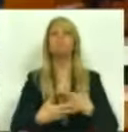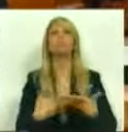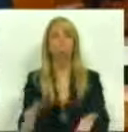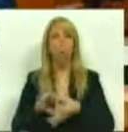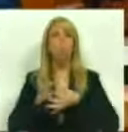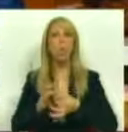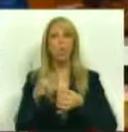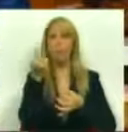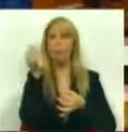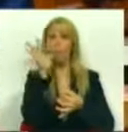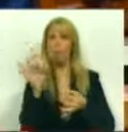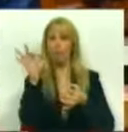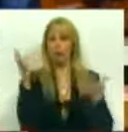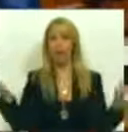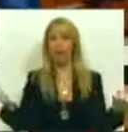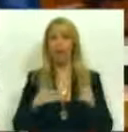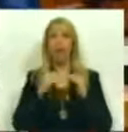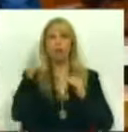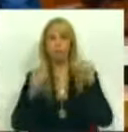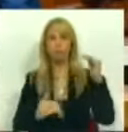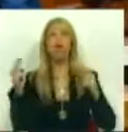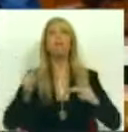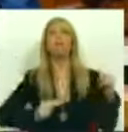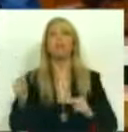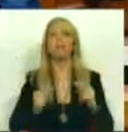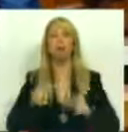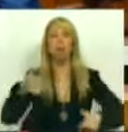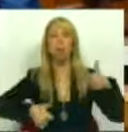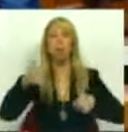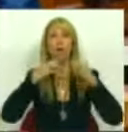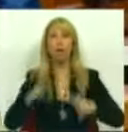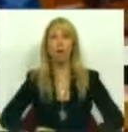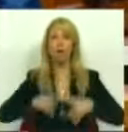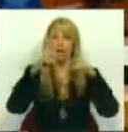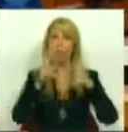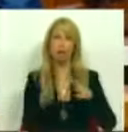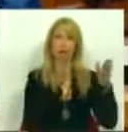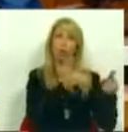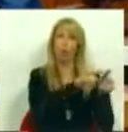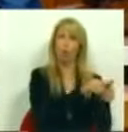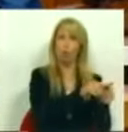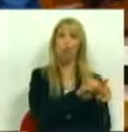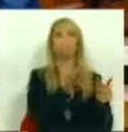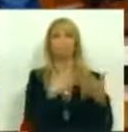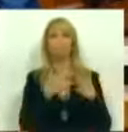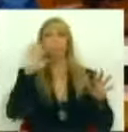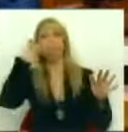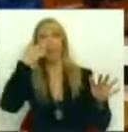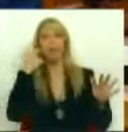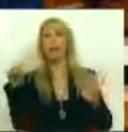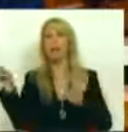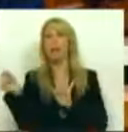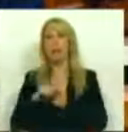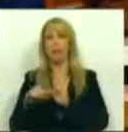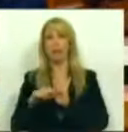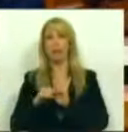Monetária, os desequilíbrios financeiros, de competitividade e de crescimento de uns afetam inelutável e negativamente